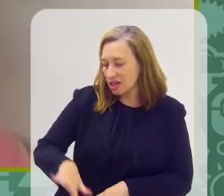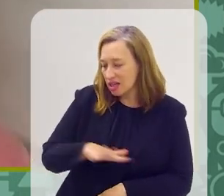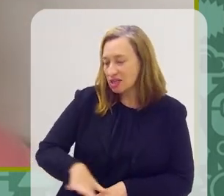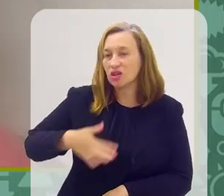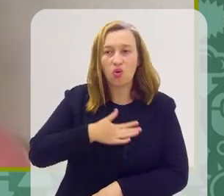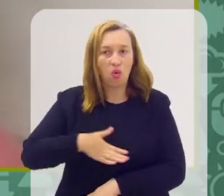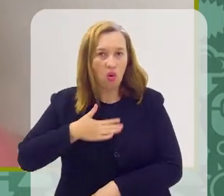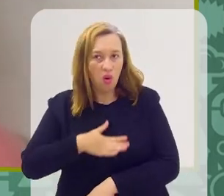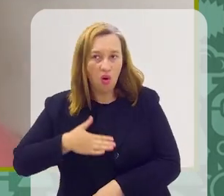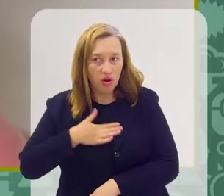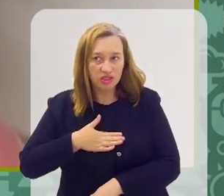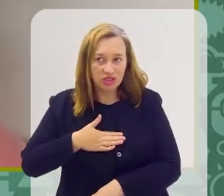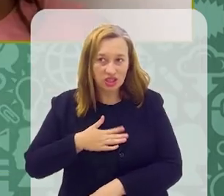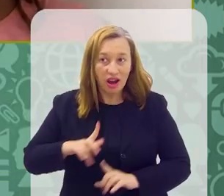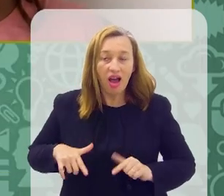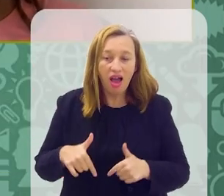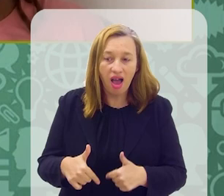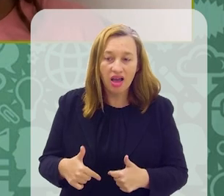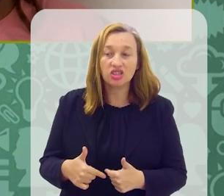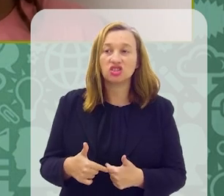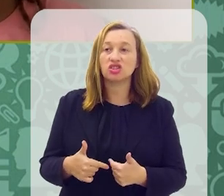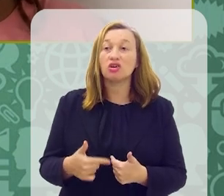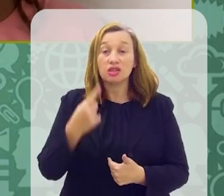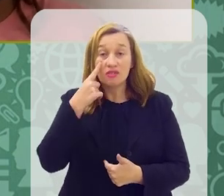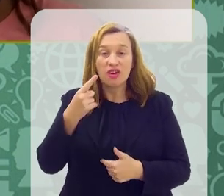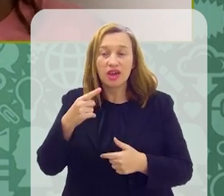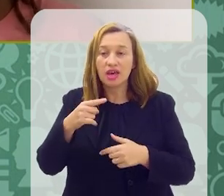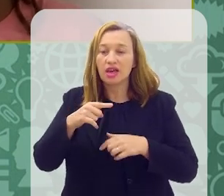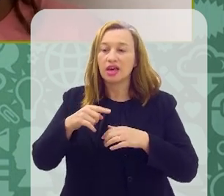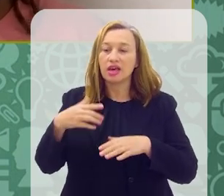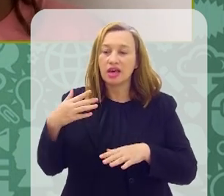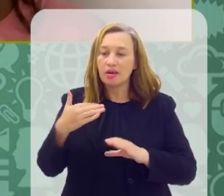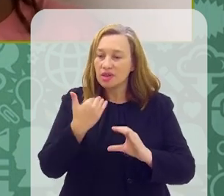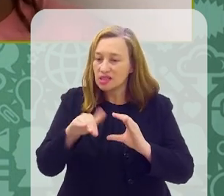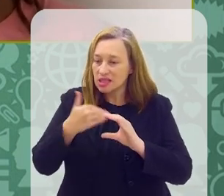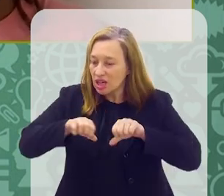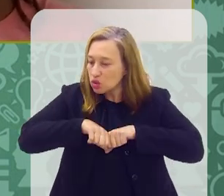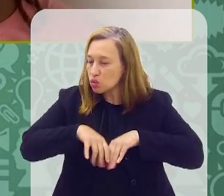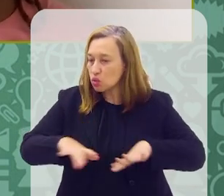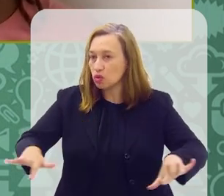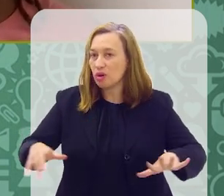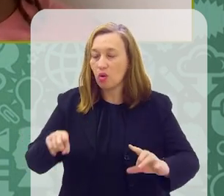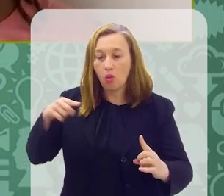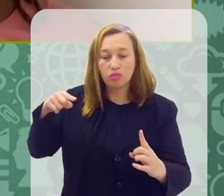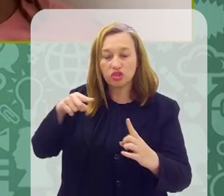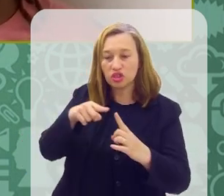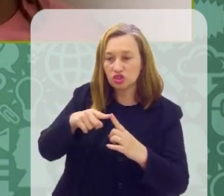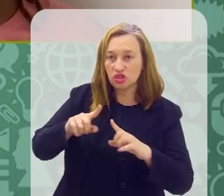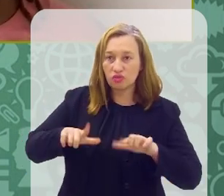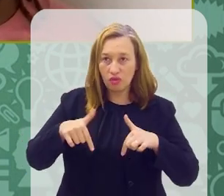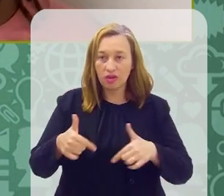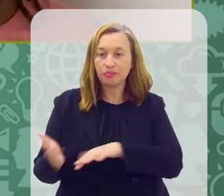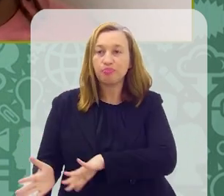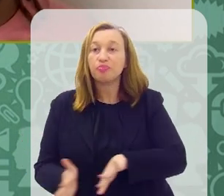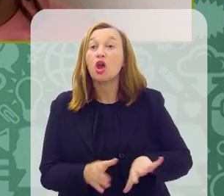gosta, não tem jeito, né? Ela funciona. Você vê que a mensagem chega e atingiu o seu real